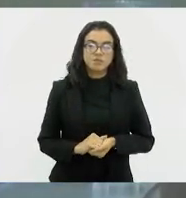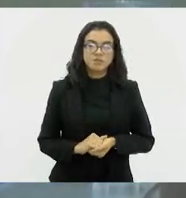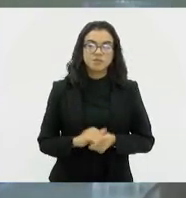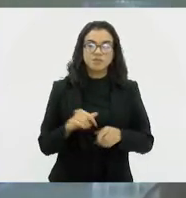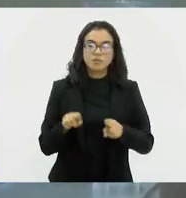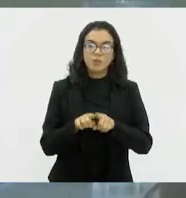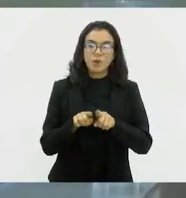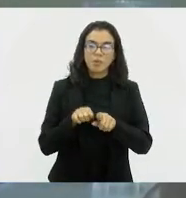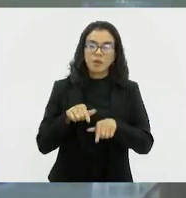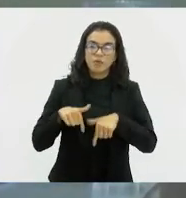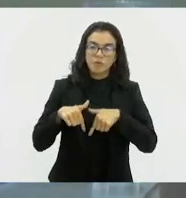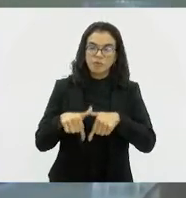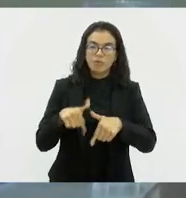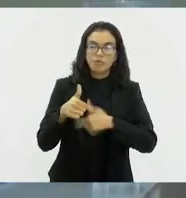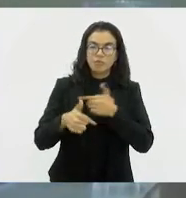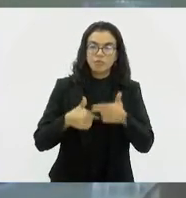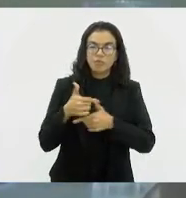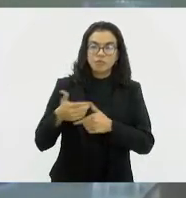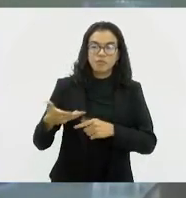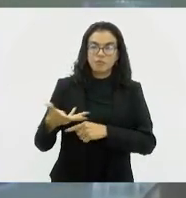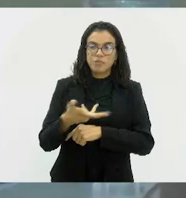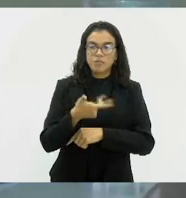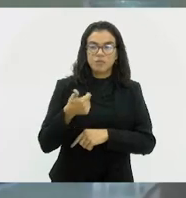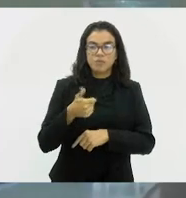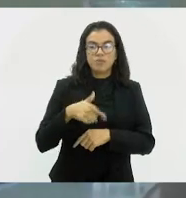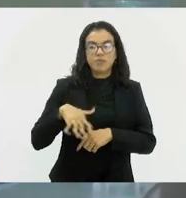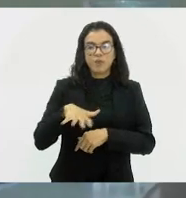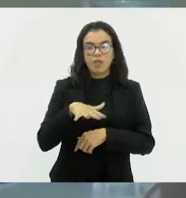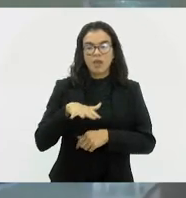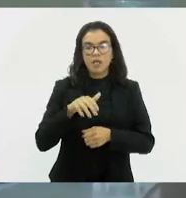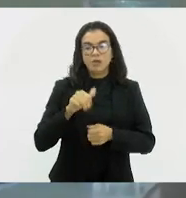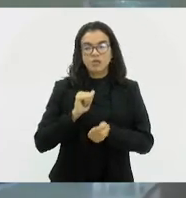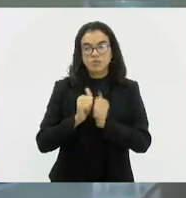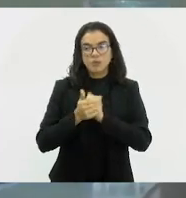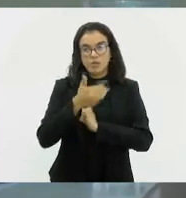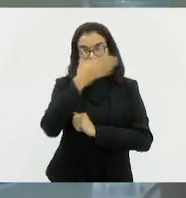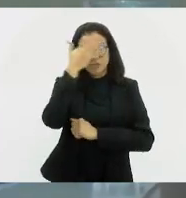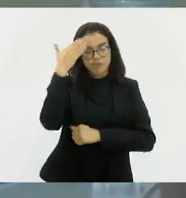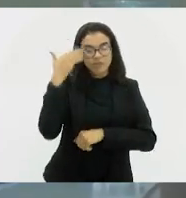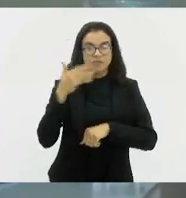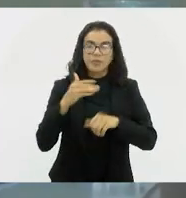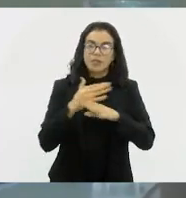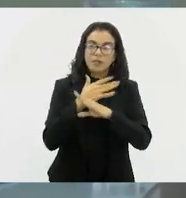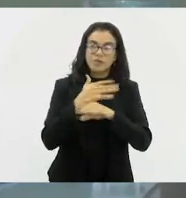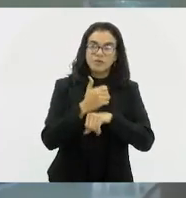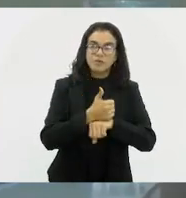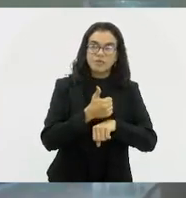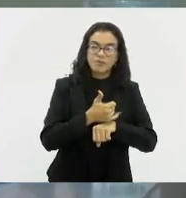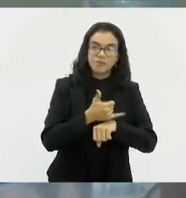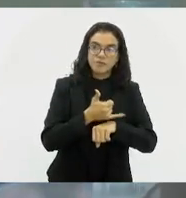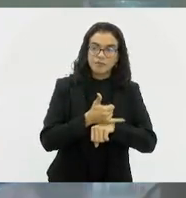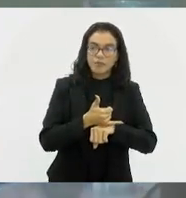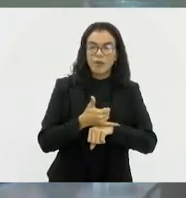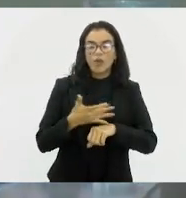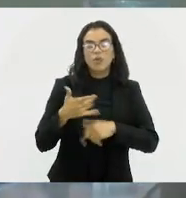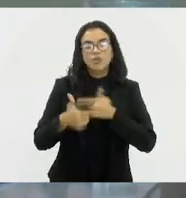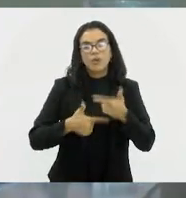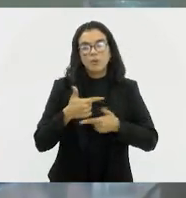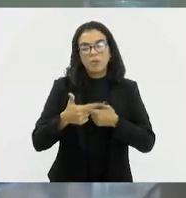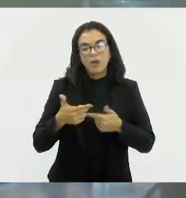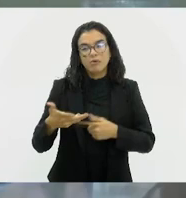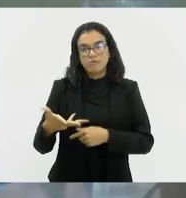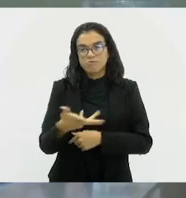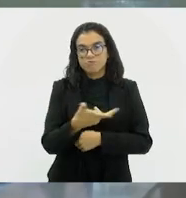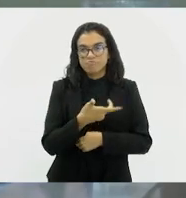trabalho magnífico na questão do esporte e do lazer de Volta Redonda, e um trabalho sensacional